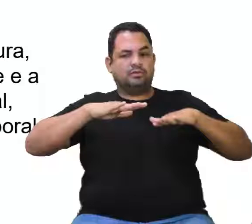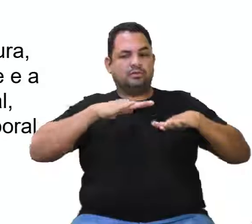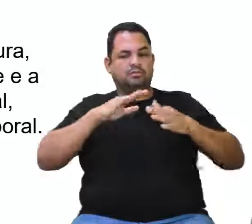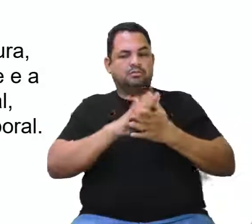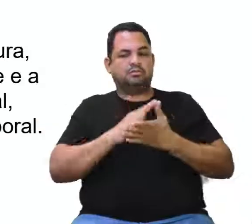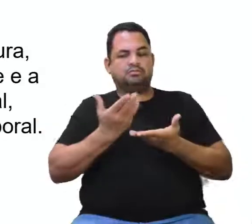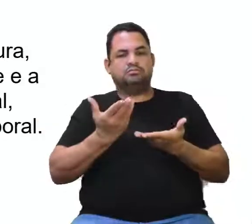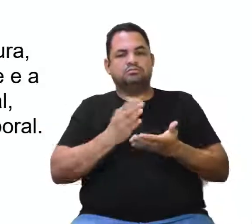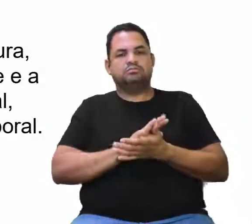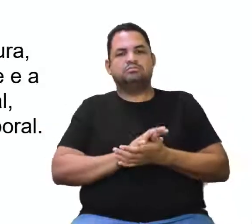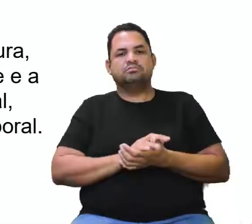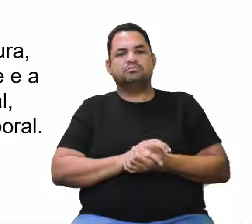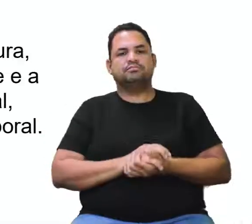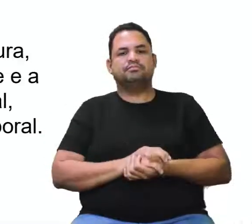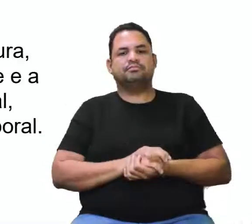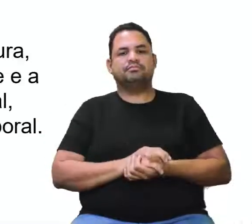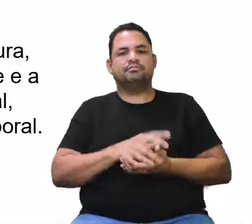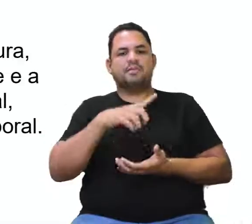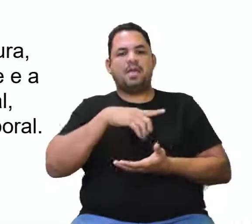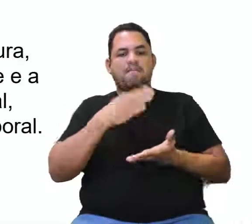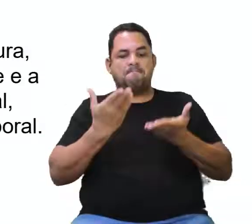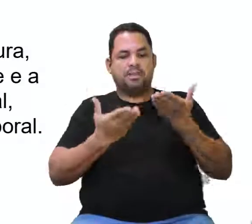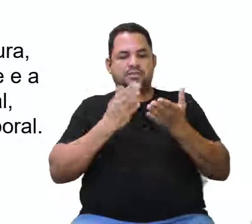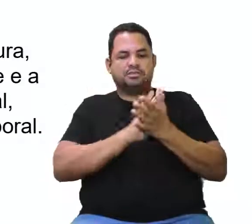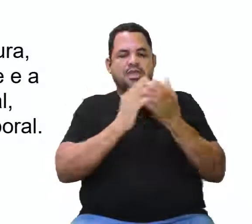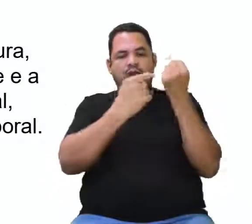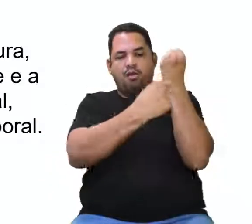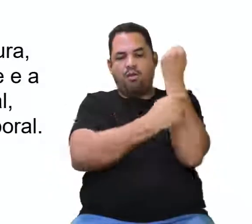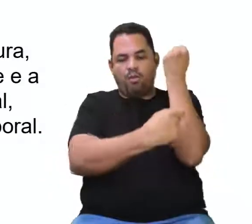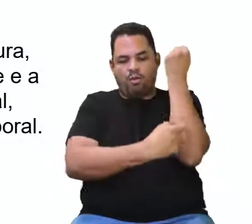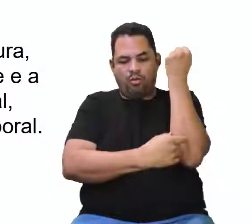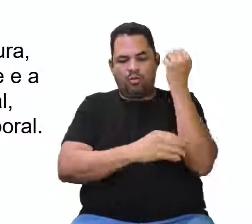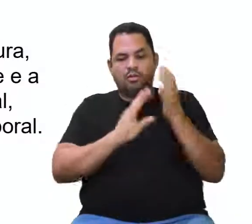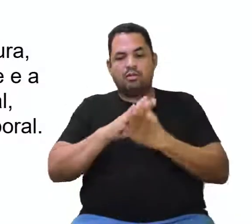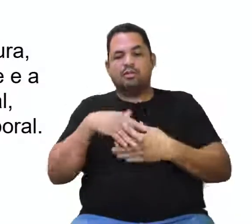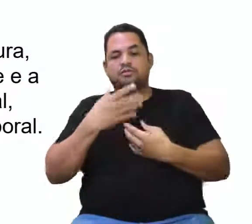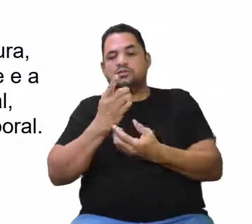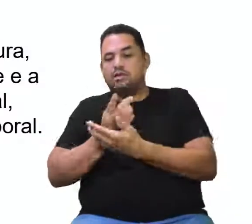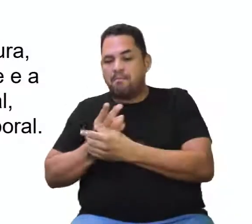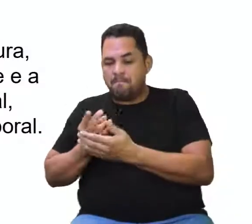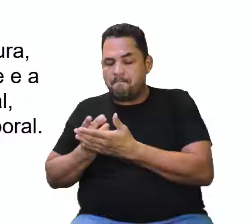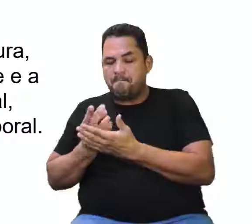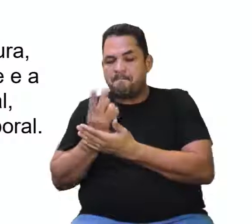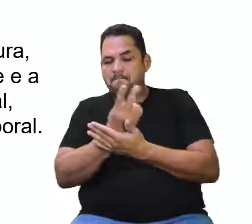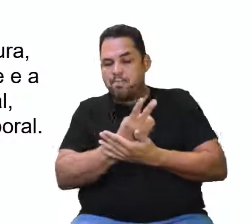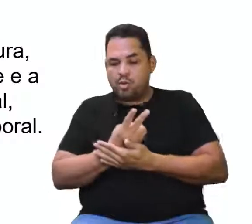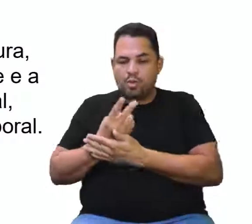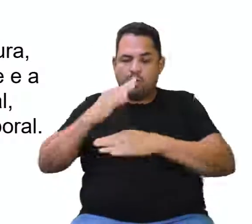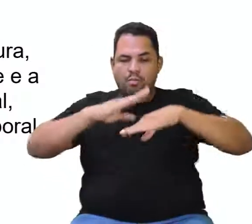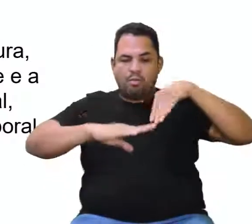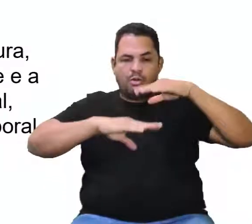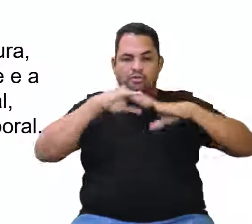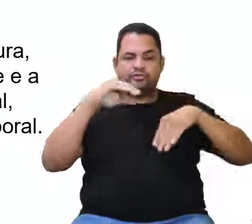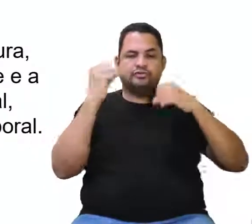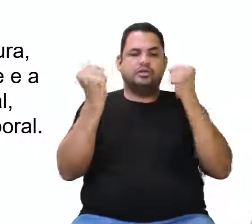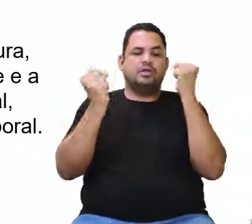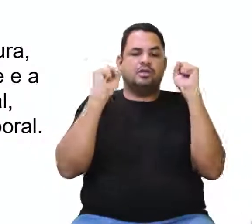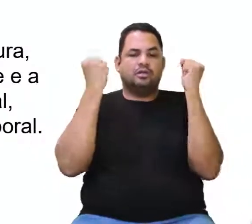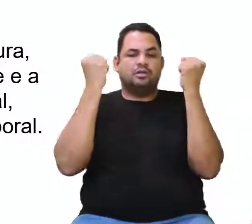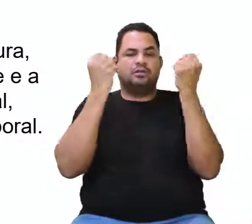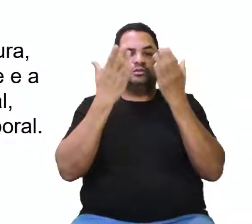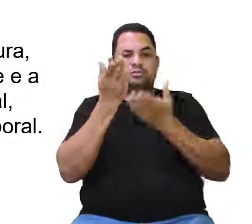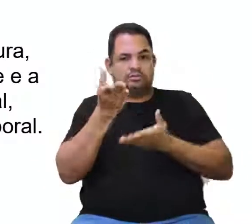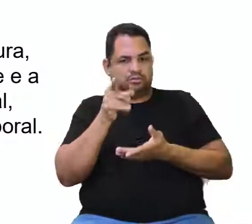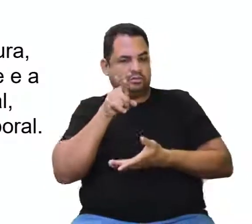não sobrecarregar a coluna. Por isso é importante, quando você for procurar uma academia, for procurar um profissional da educação física,